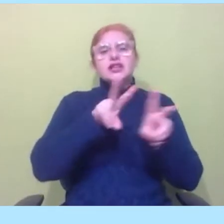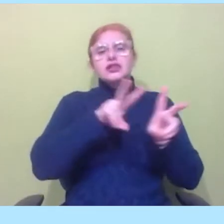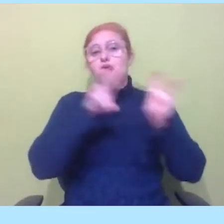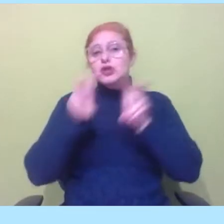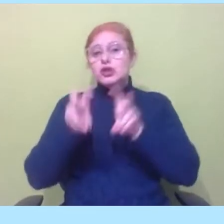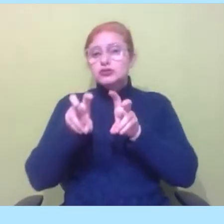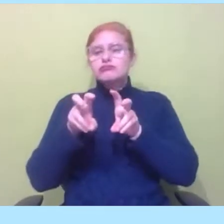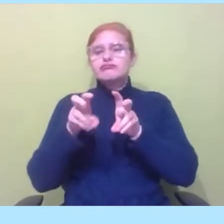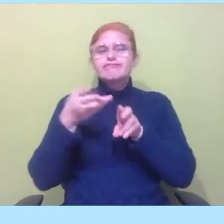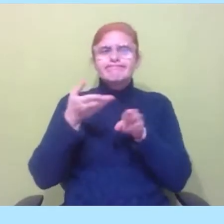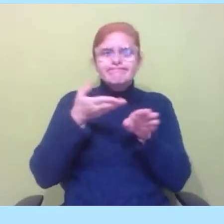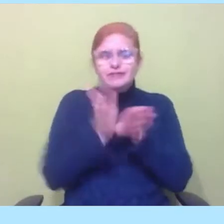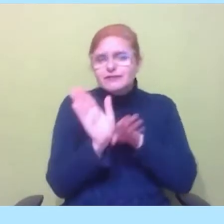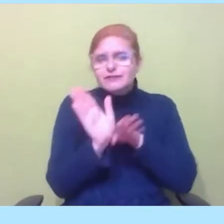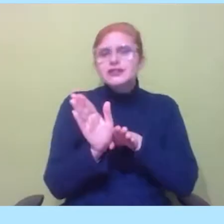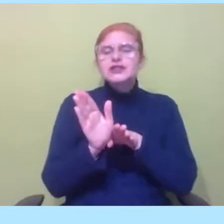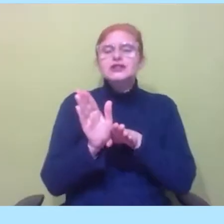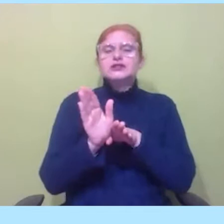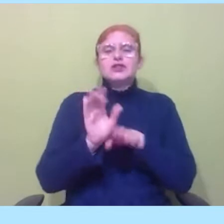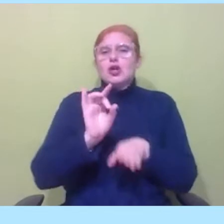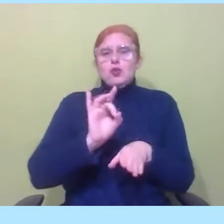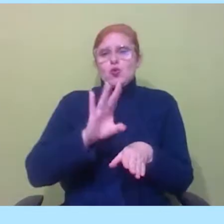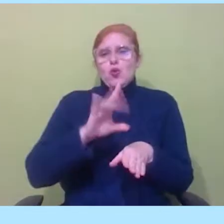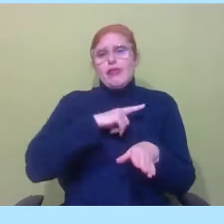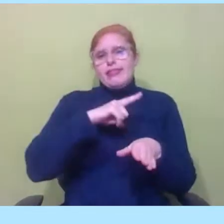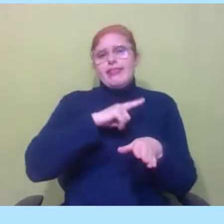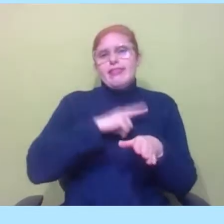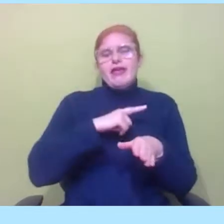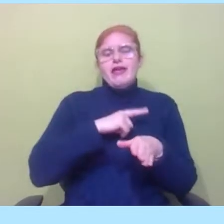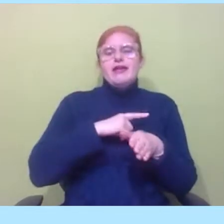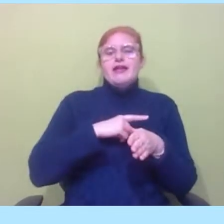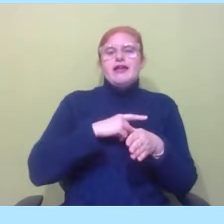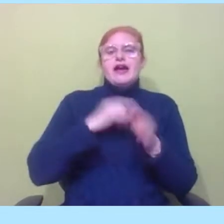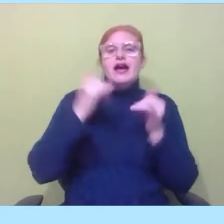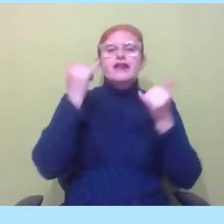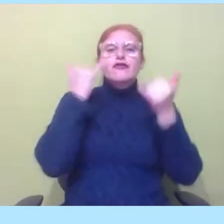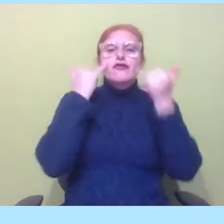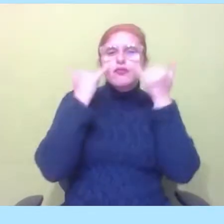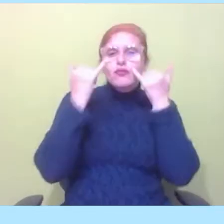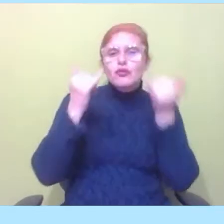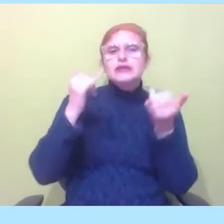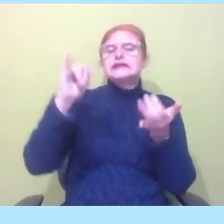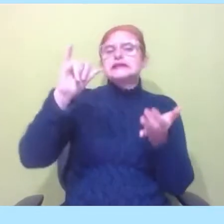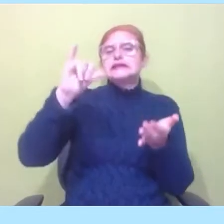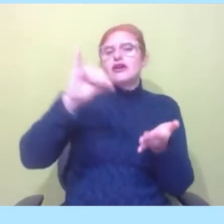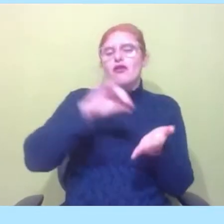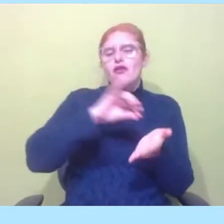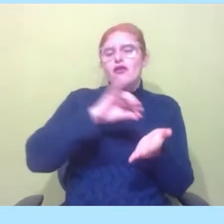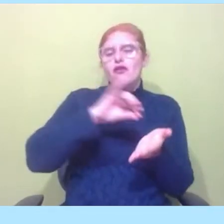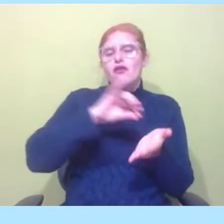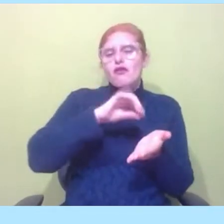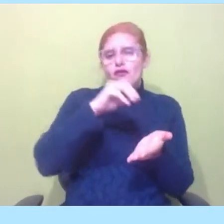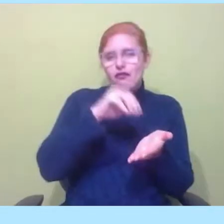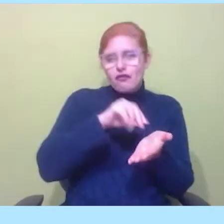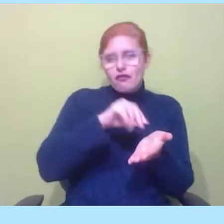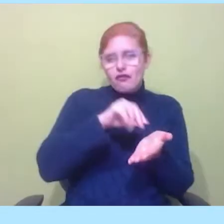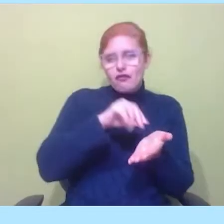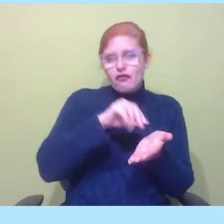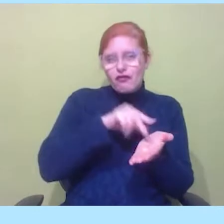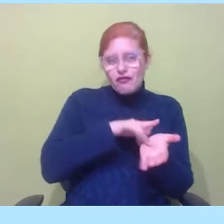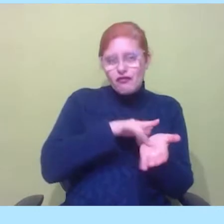news propriamente ditas, mas todo o processo de desinformação e todo o processo de desgaste que